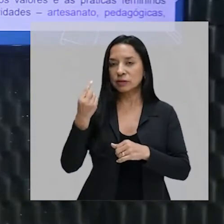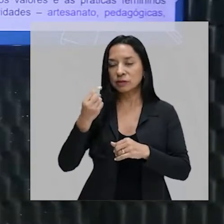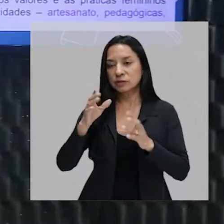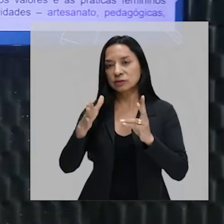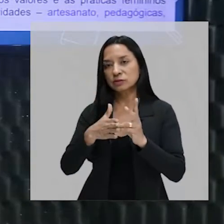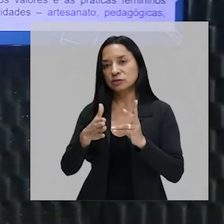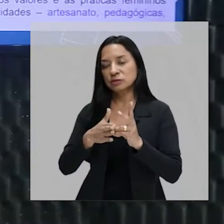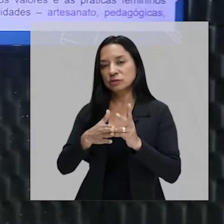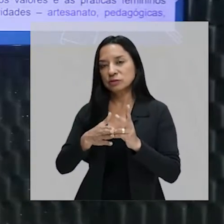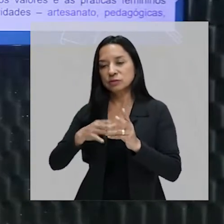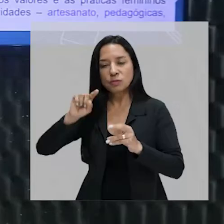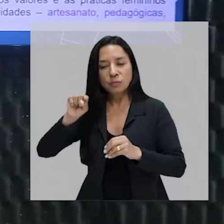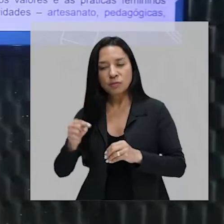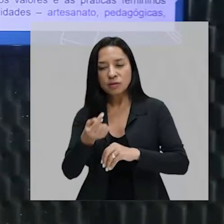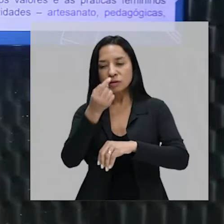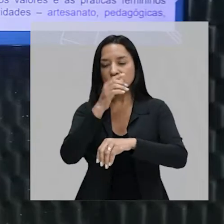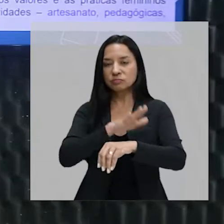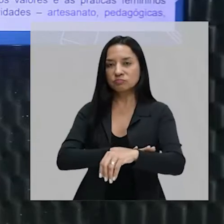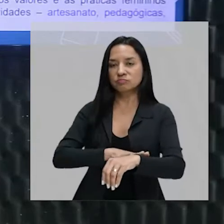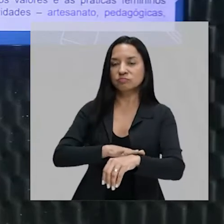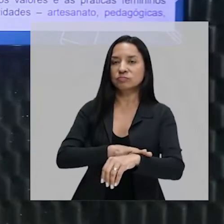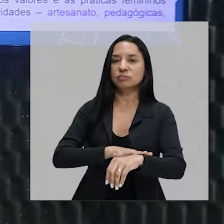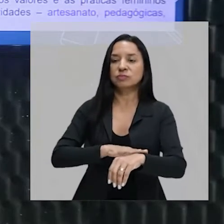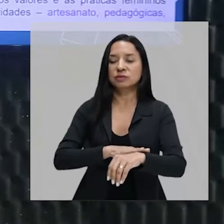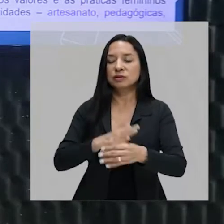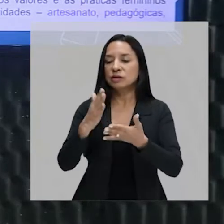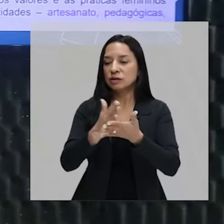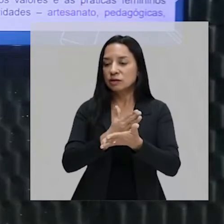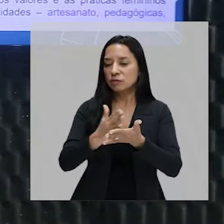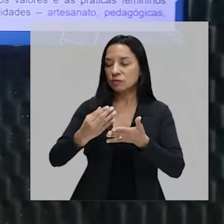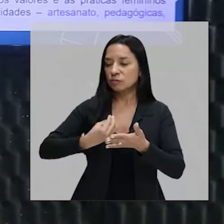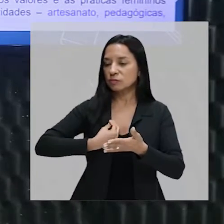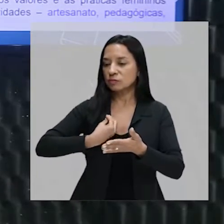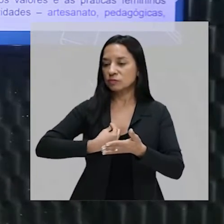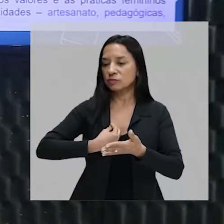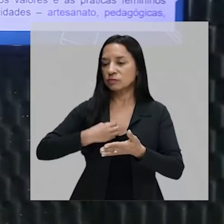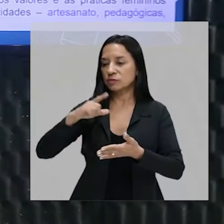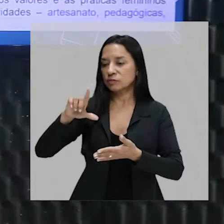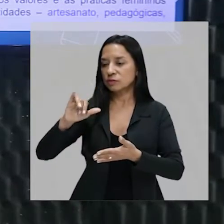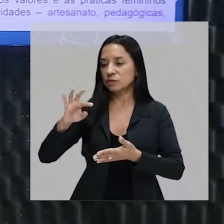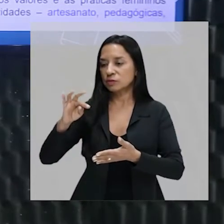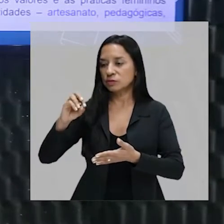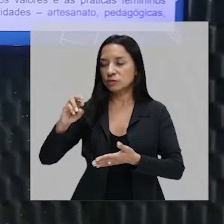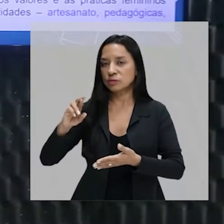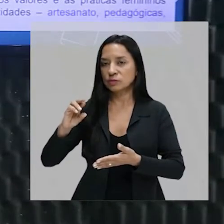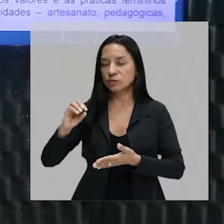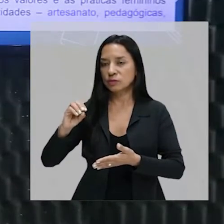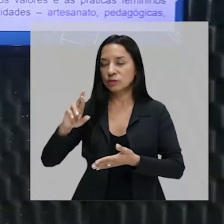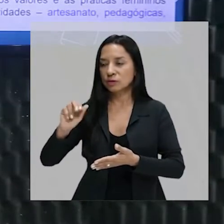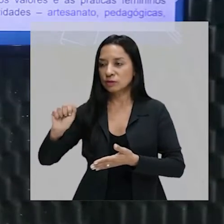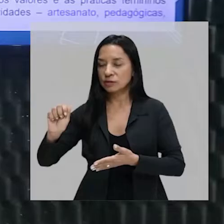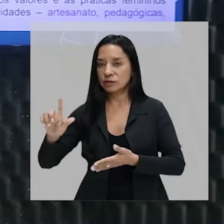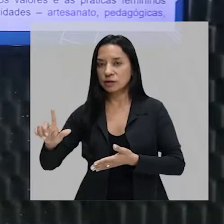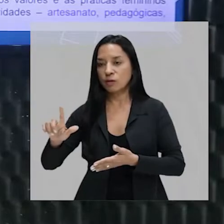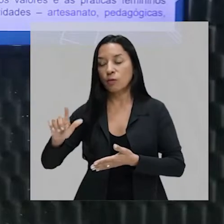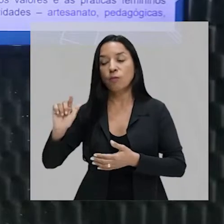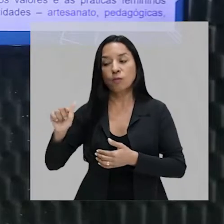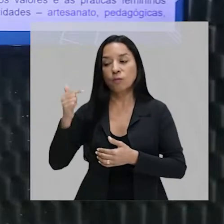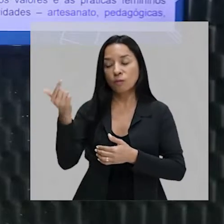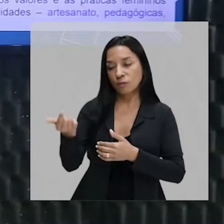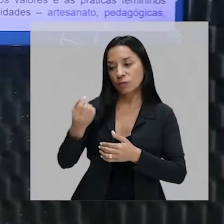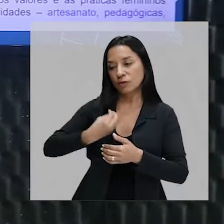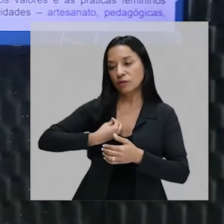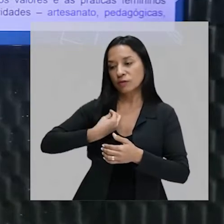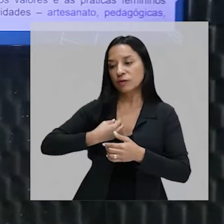com milhares de etnias algumas vivendo no litoral outras vivemos do interior e